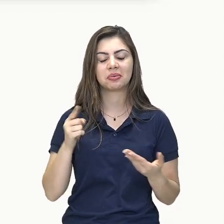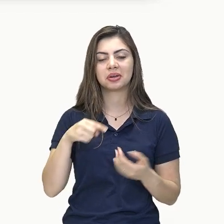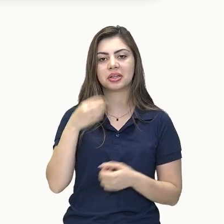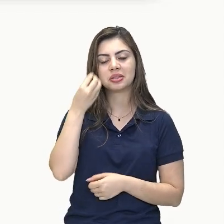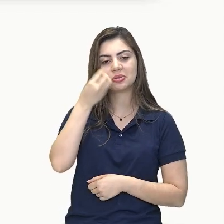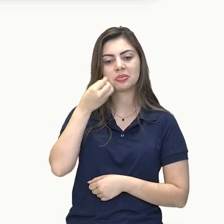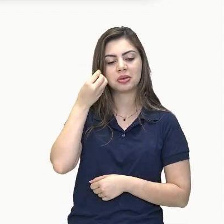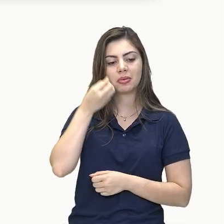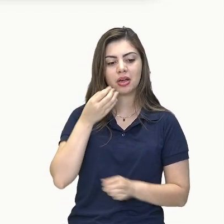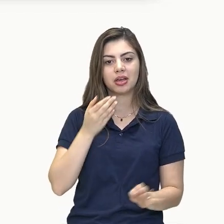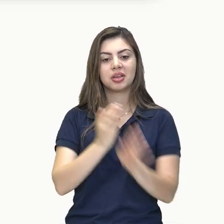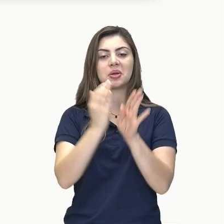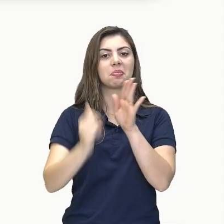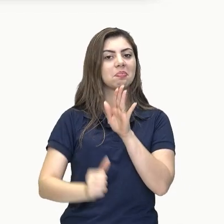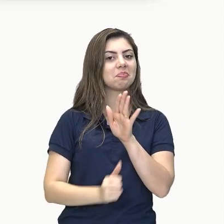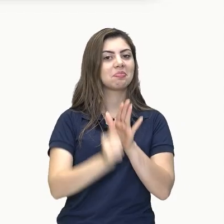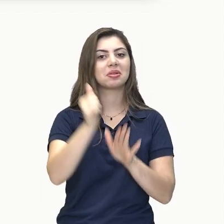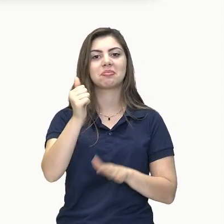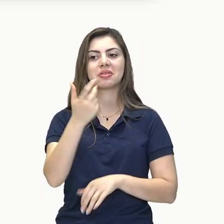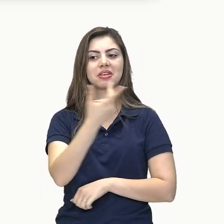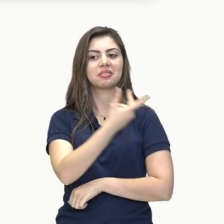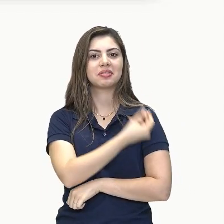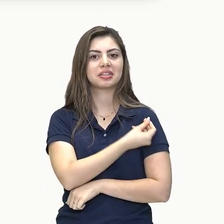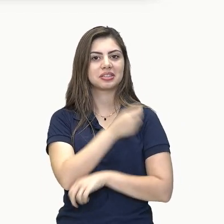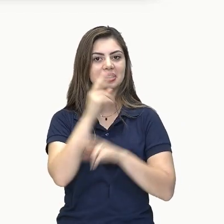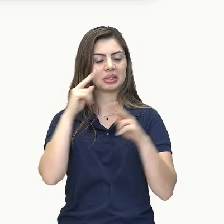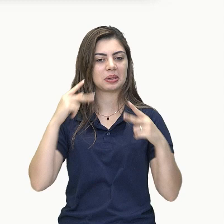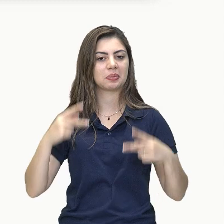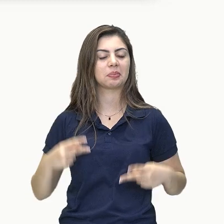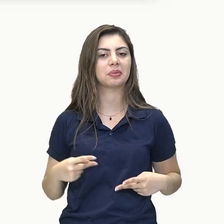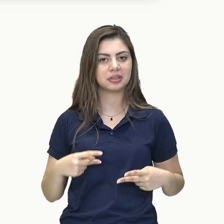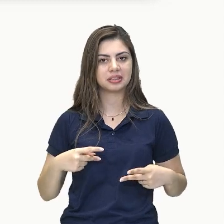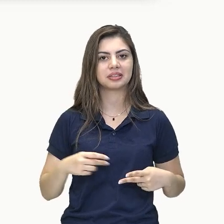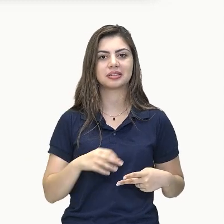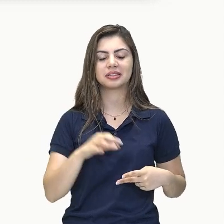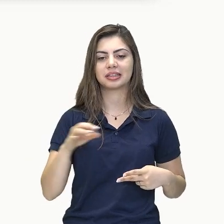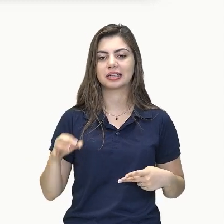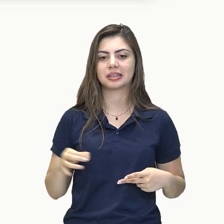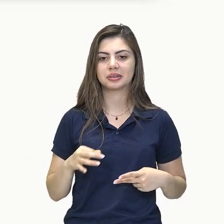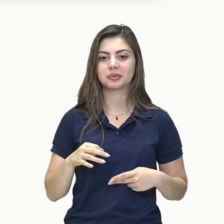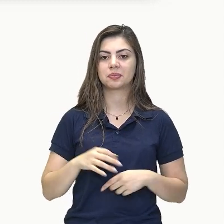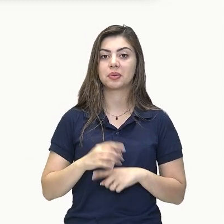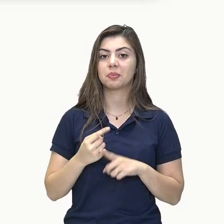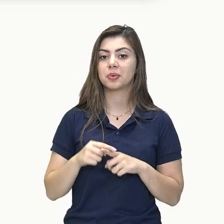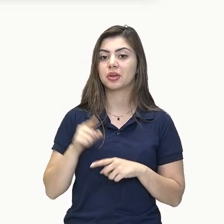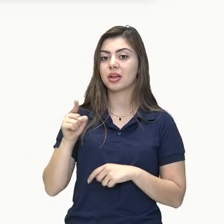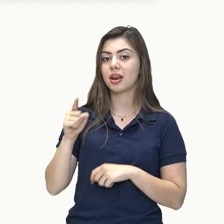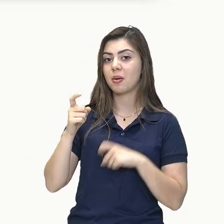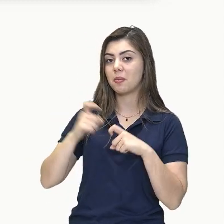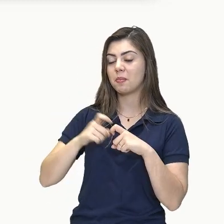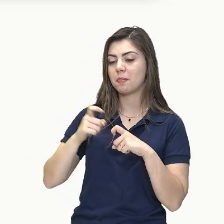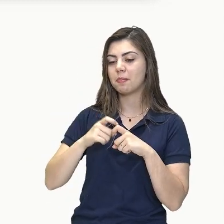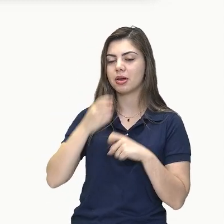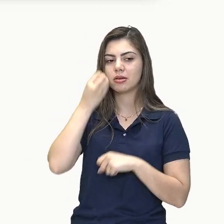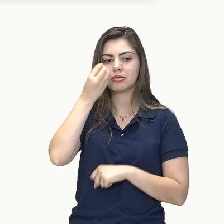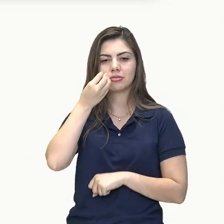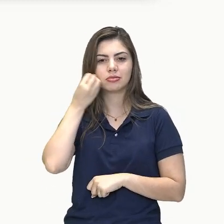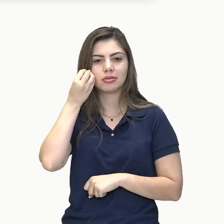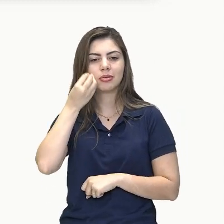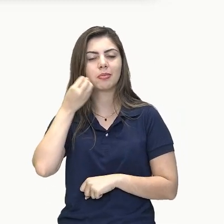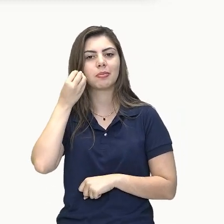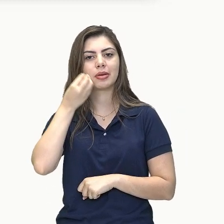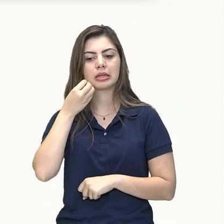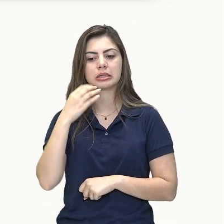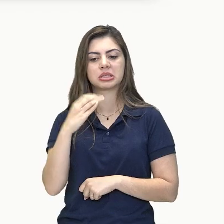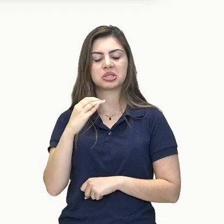que deu origem à primeira vacina, feita aí a partir desse médico que revolucionou a